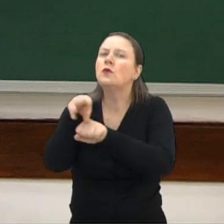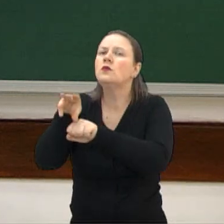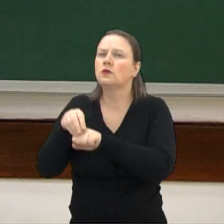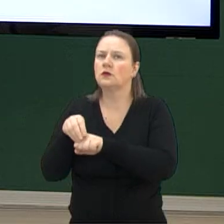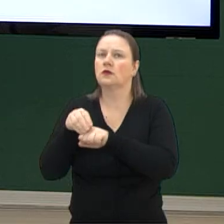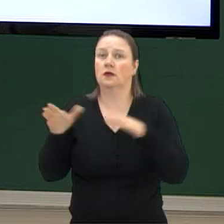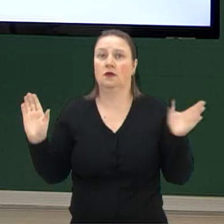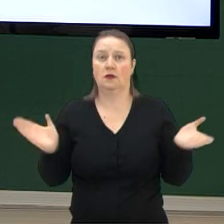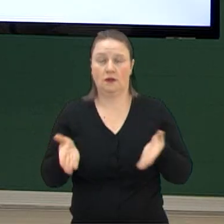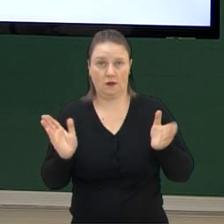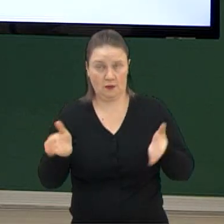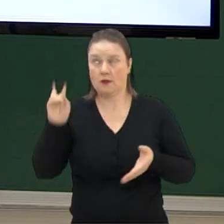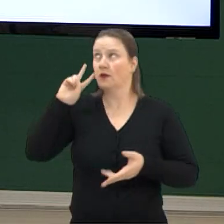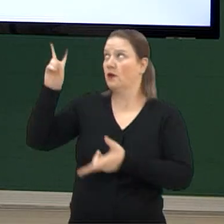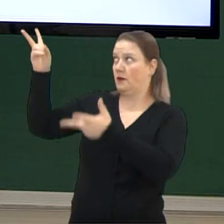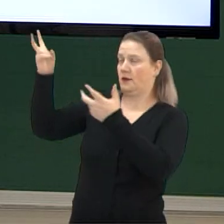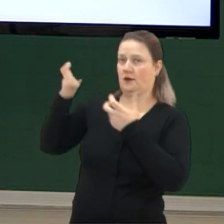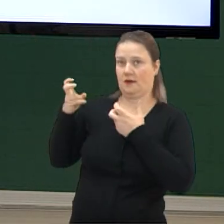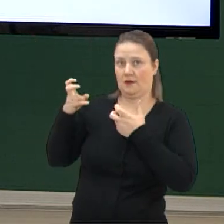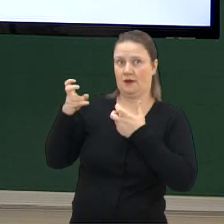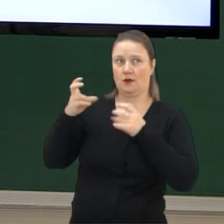mais, deixo novamente para vocês o